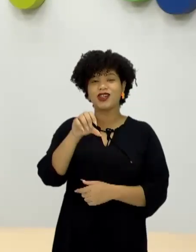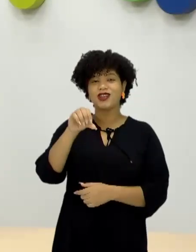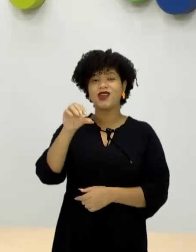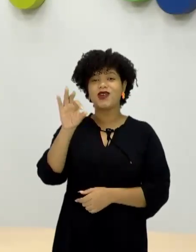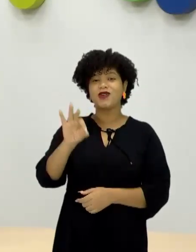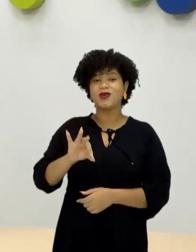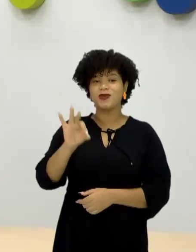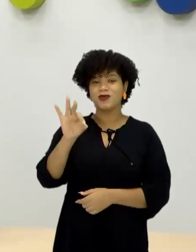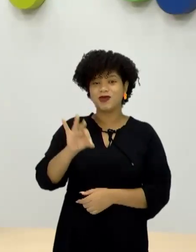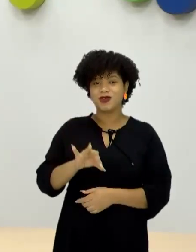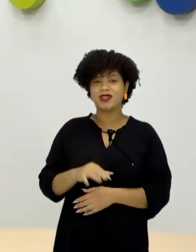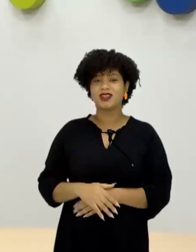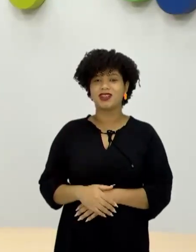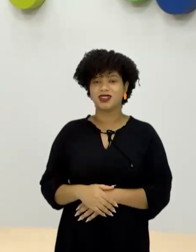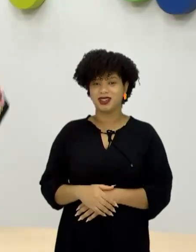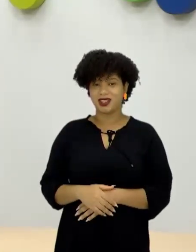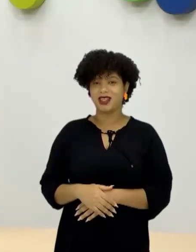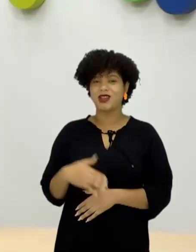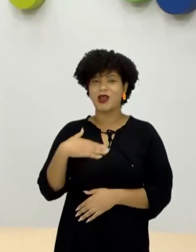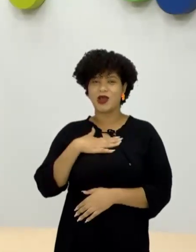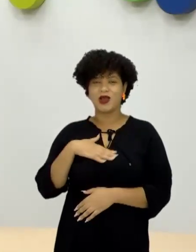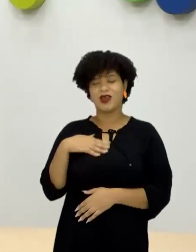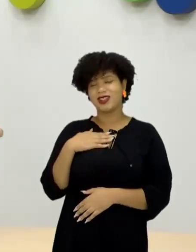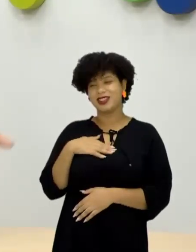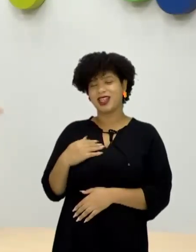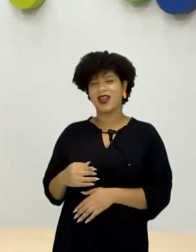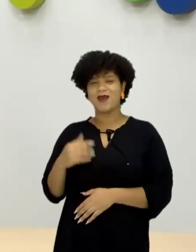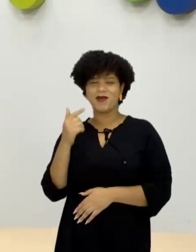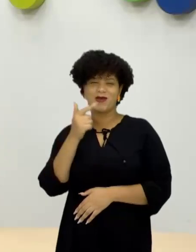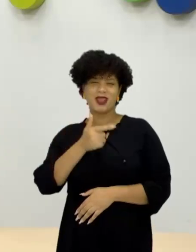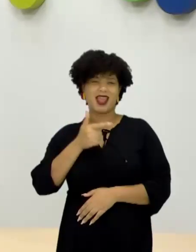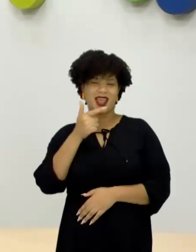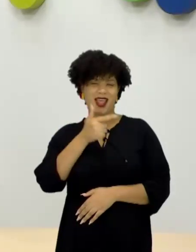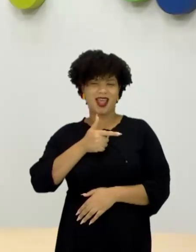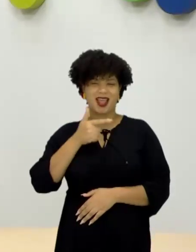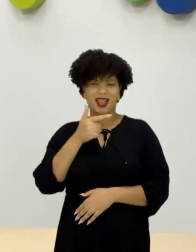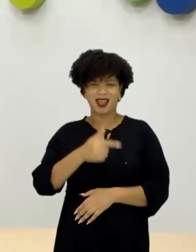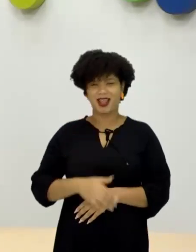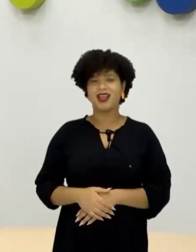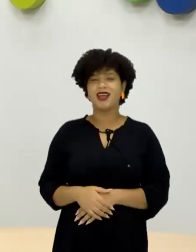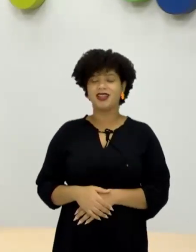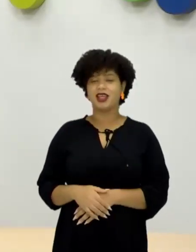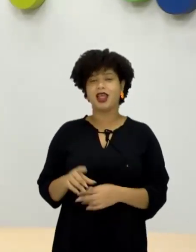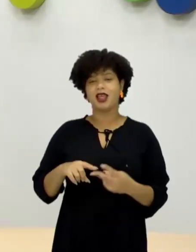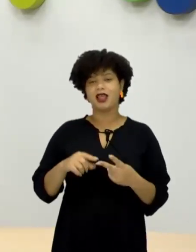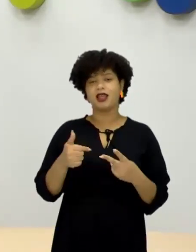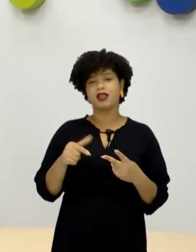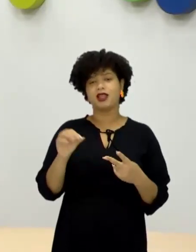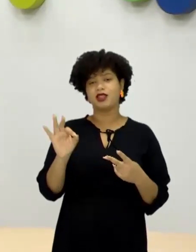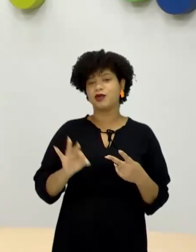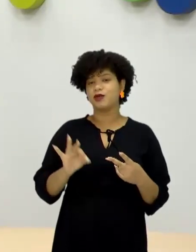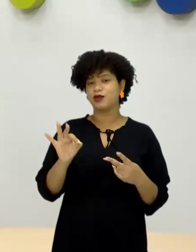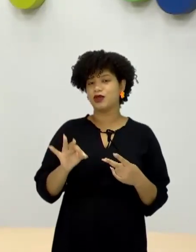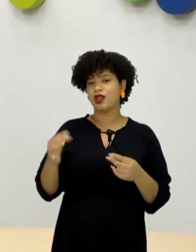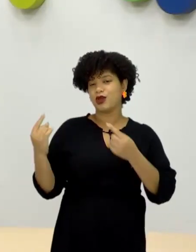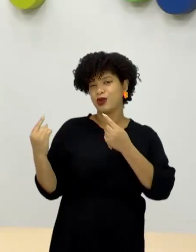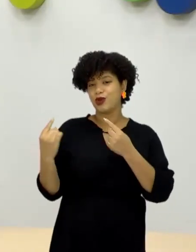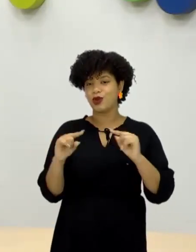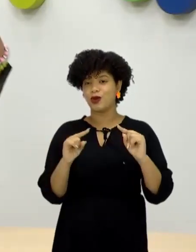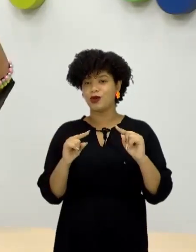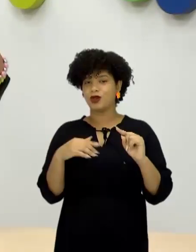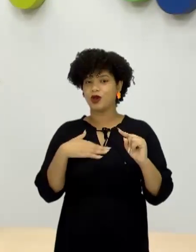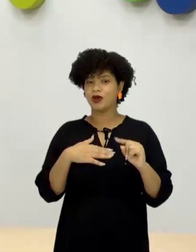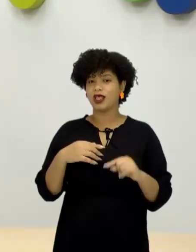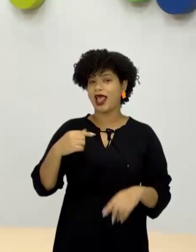responderam causar efeito de humor e 10%, tem alguma variação aí, fazer crítica.